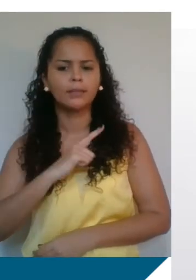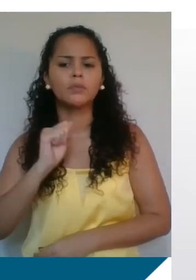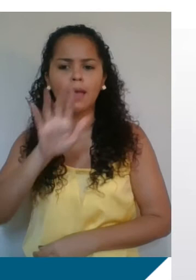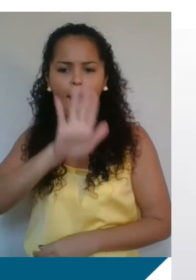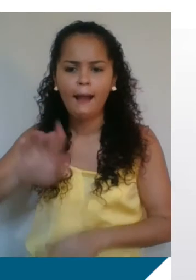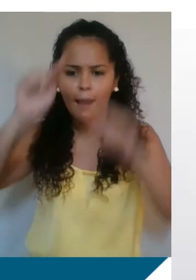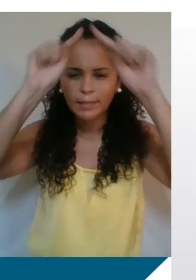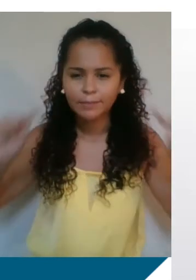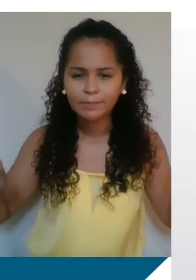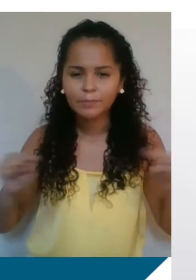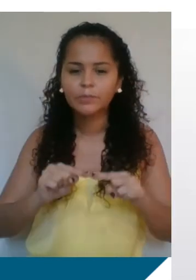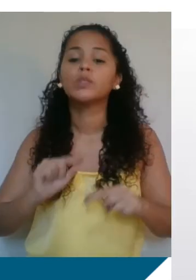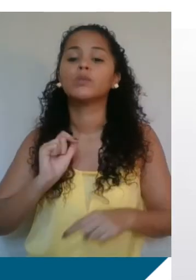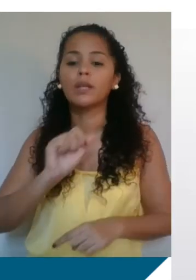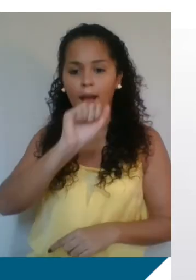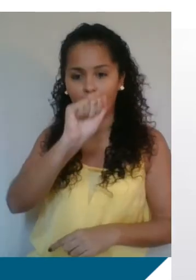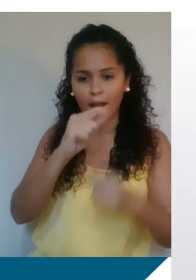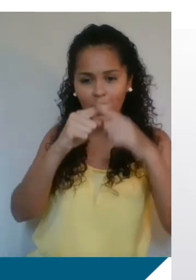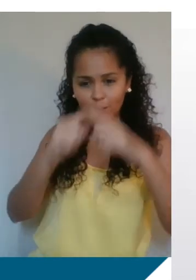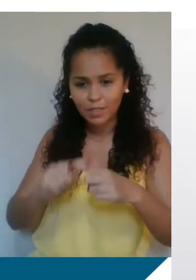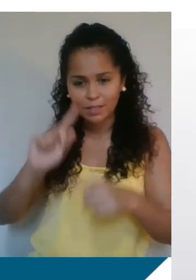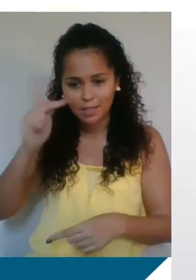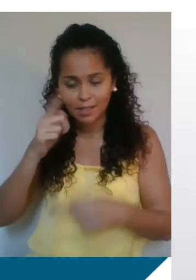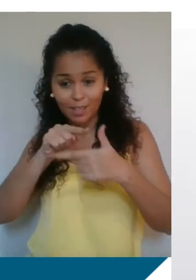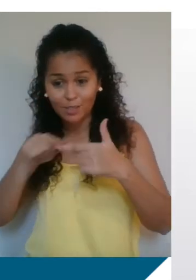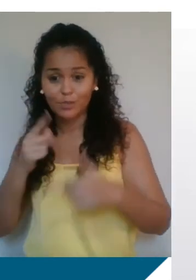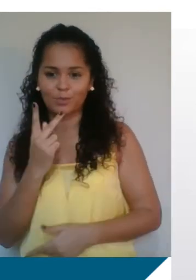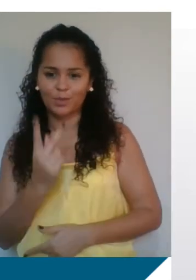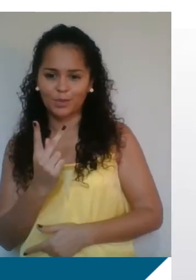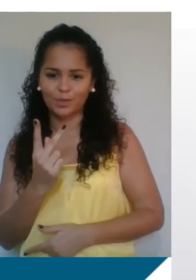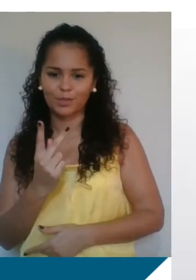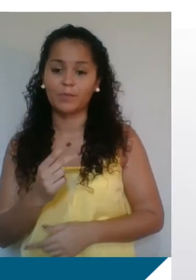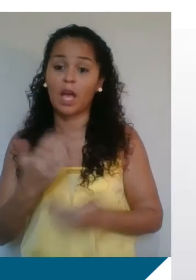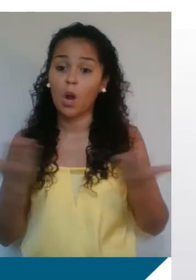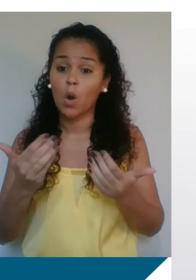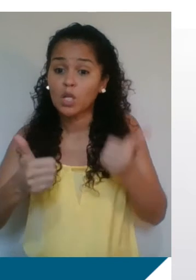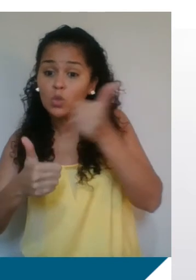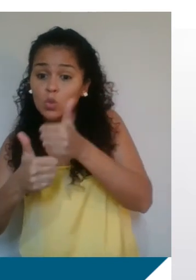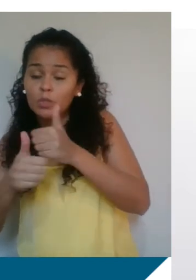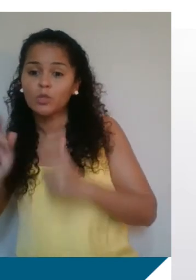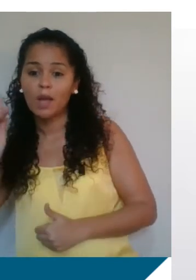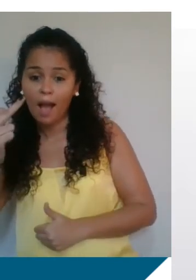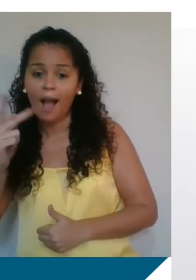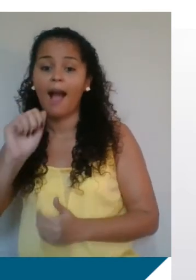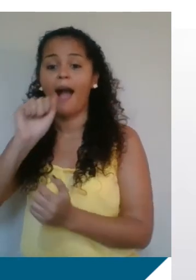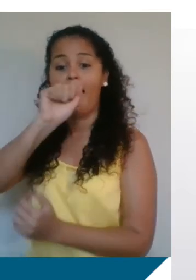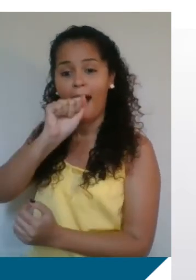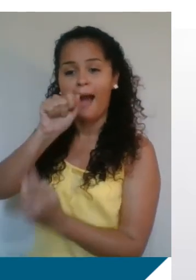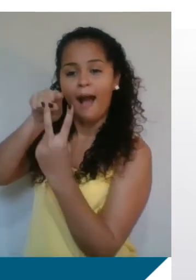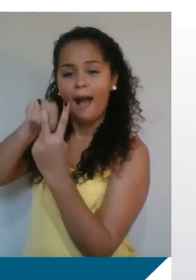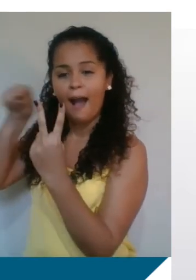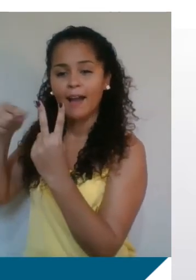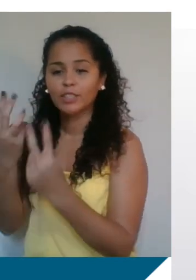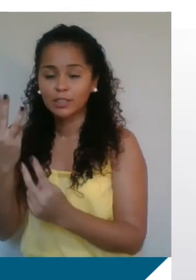é A vezes Hzinho dividido por 2. Ao substituir Hzinho por A raiz de 3 sobre 2 e efetuando